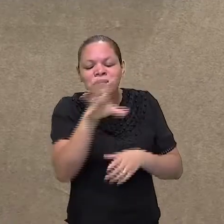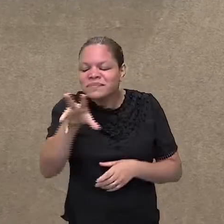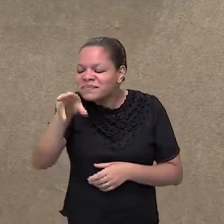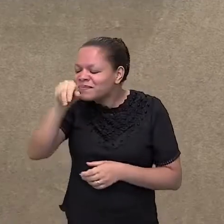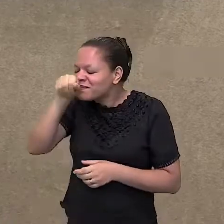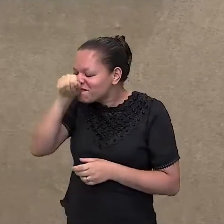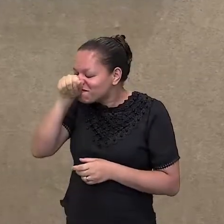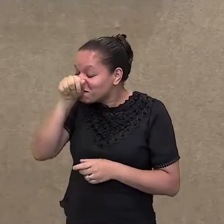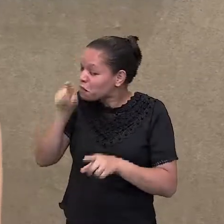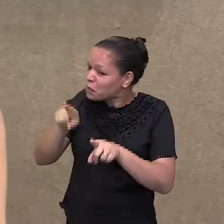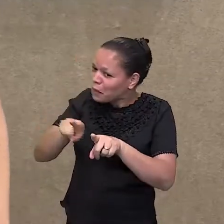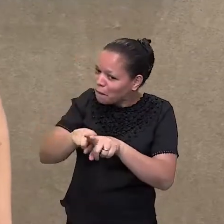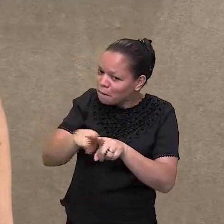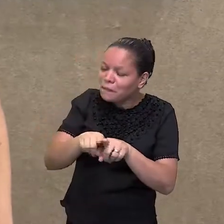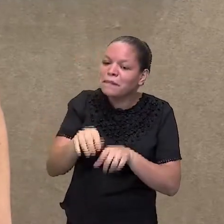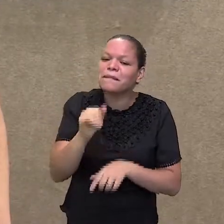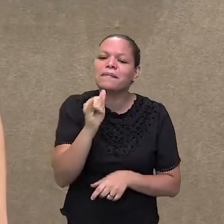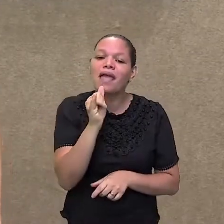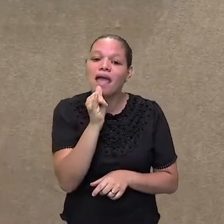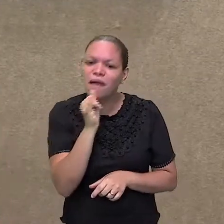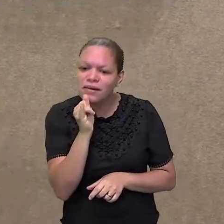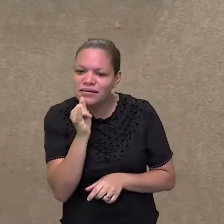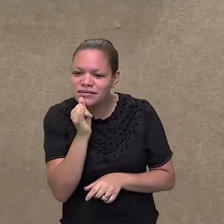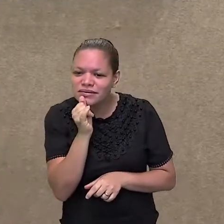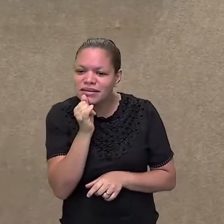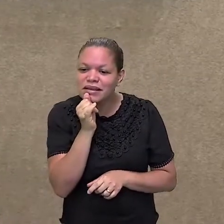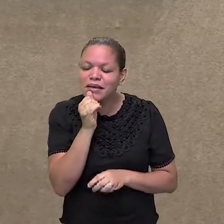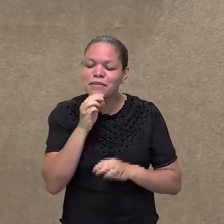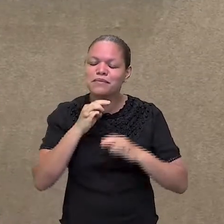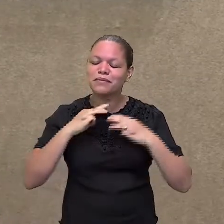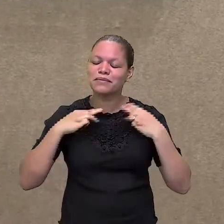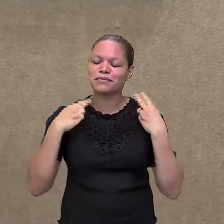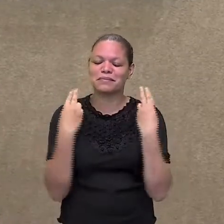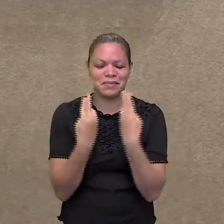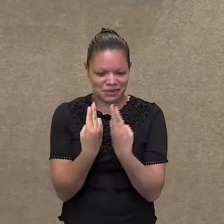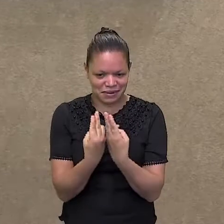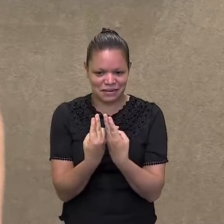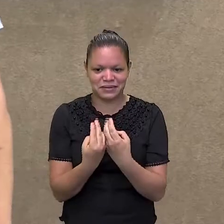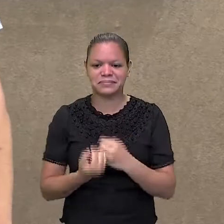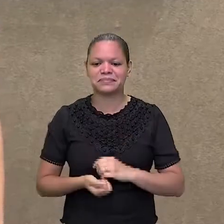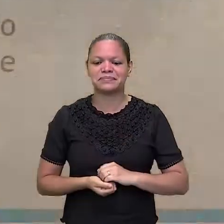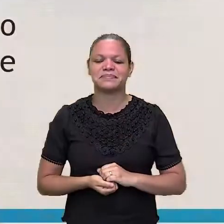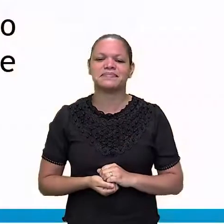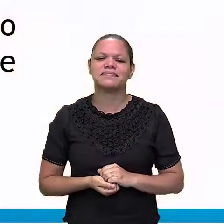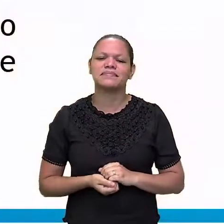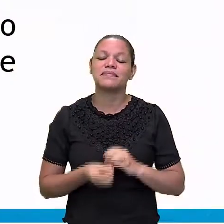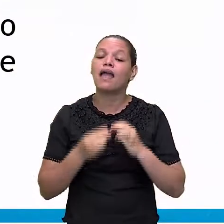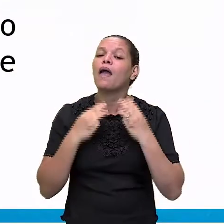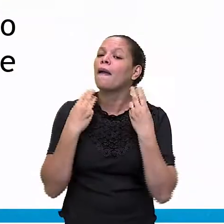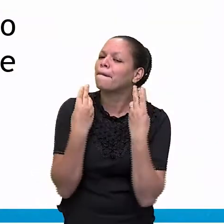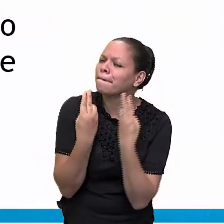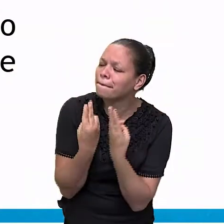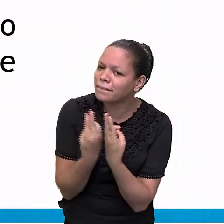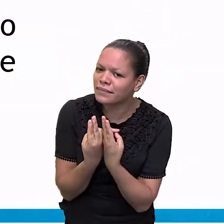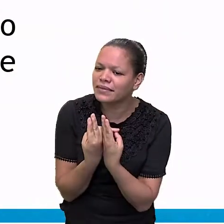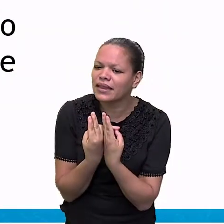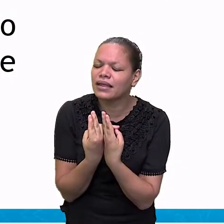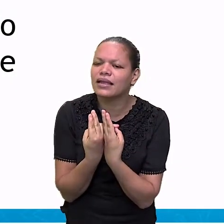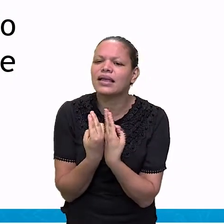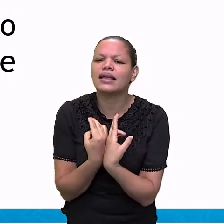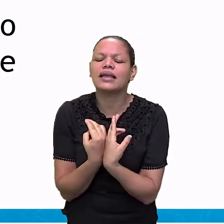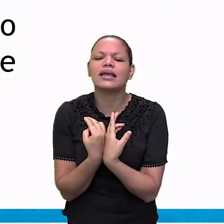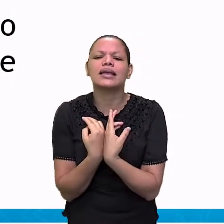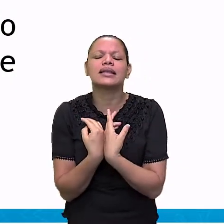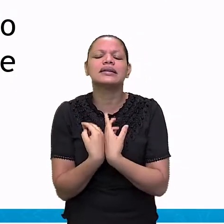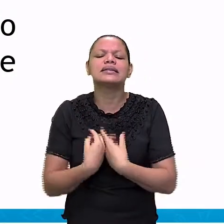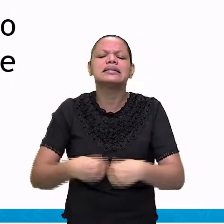é um exemplo de matéria. Prosseguindo, a matéria pode ter